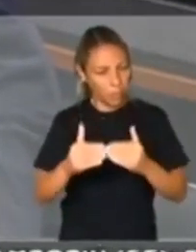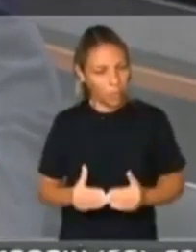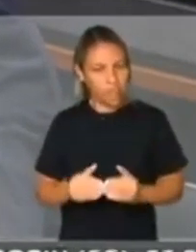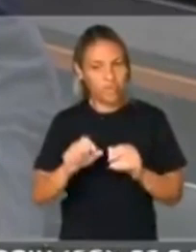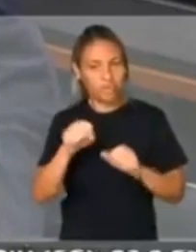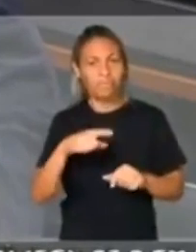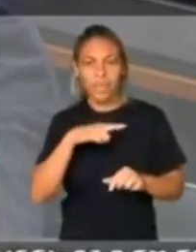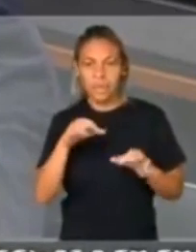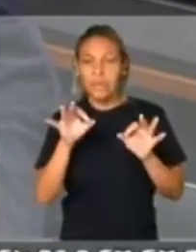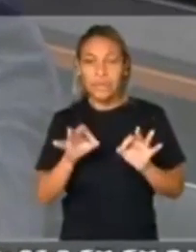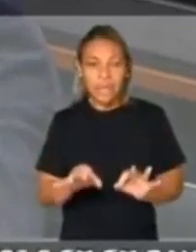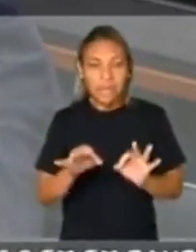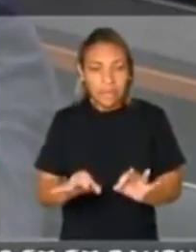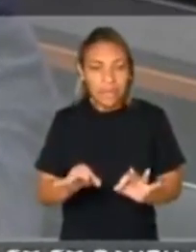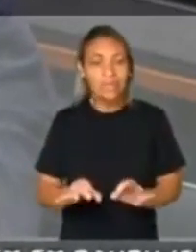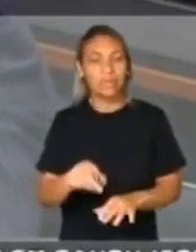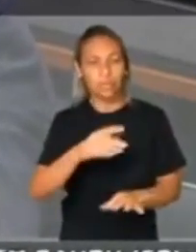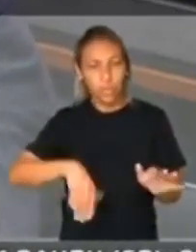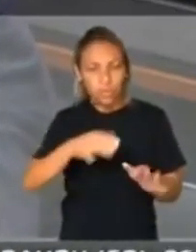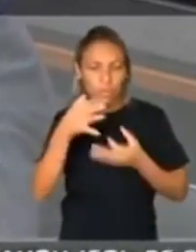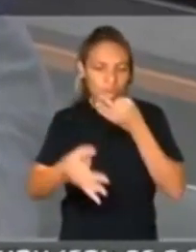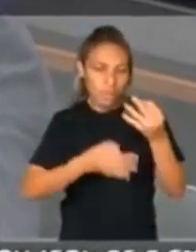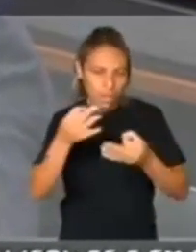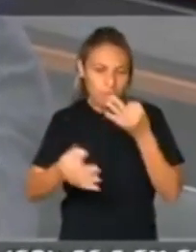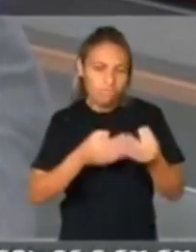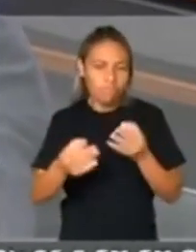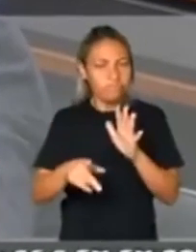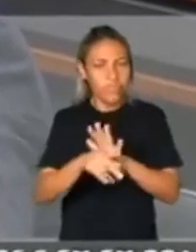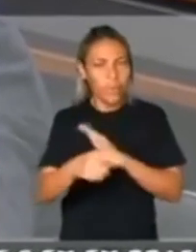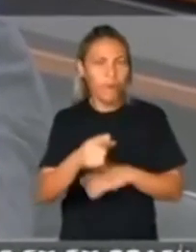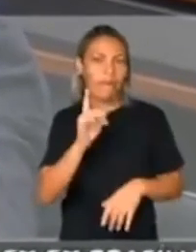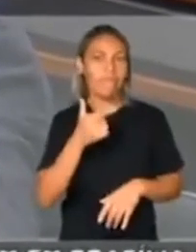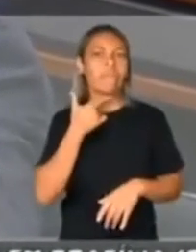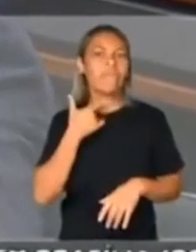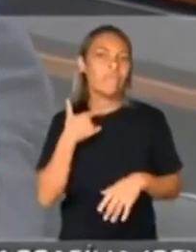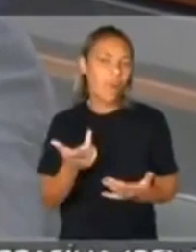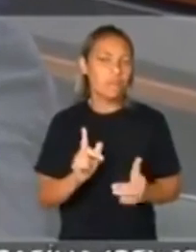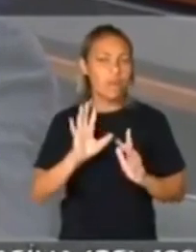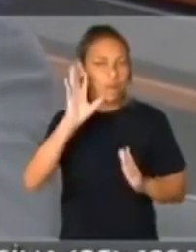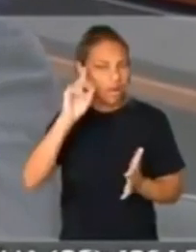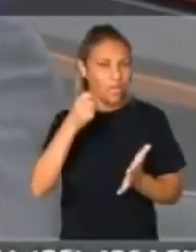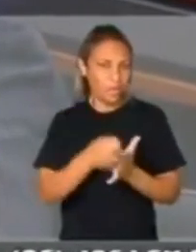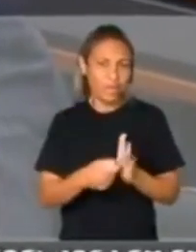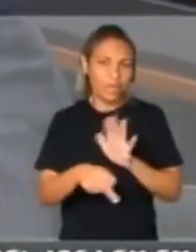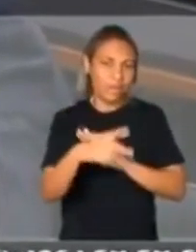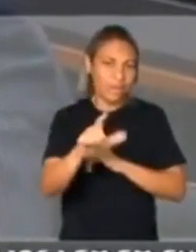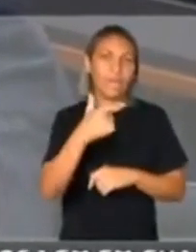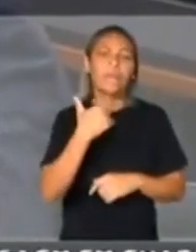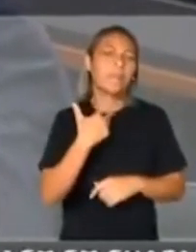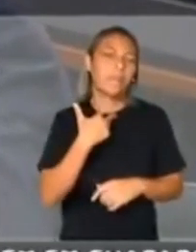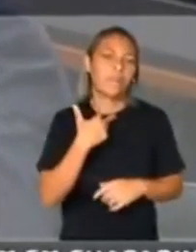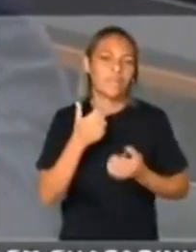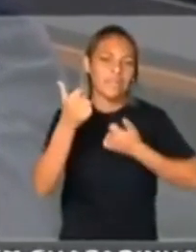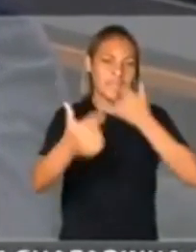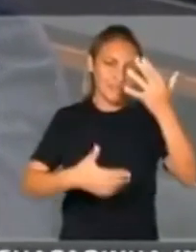tenho certeza de que boa parte disso que vou criticar também é a vontade, é a convicção de Vossa Excelência, mas que não pôde ser